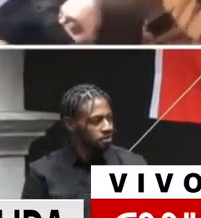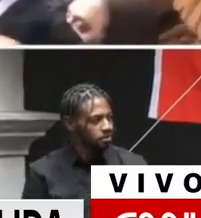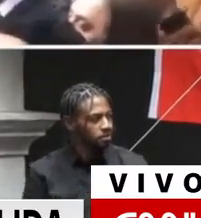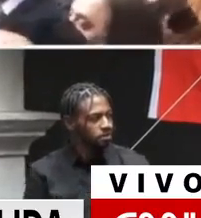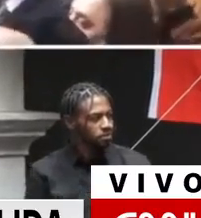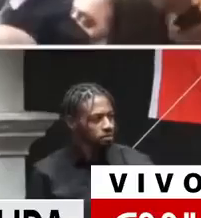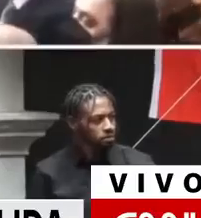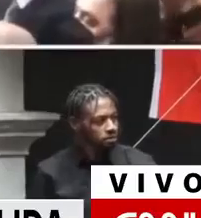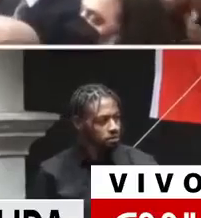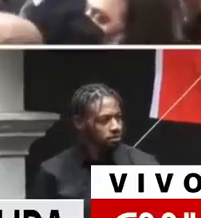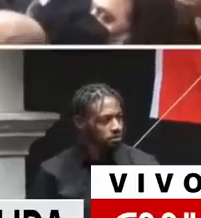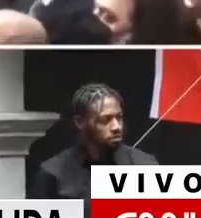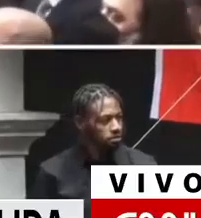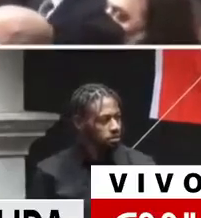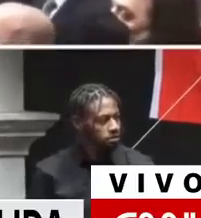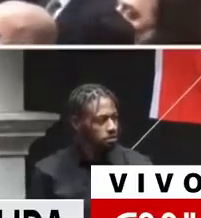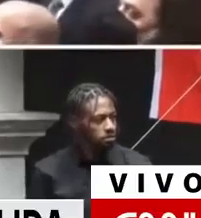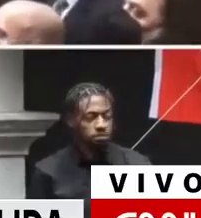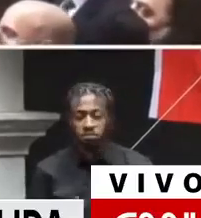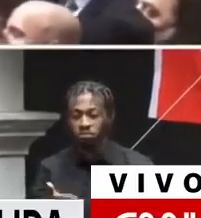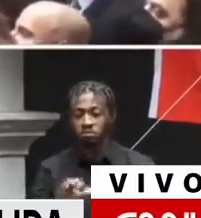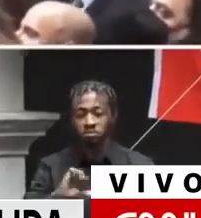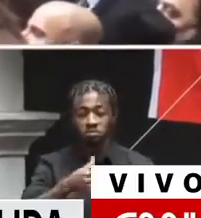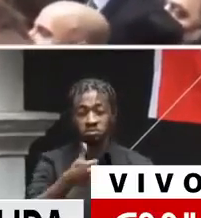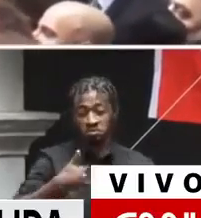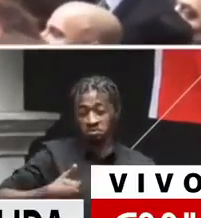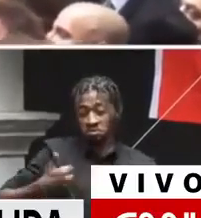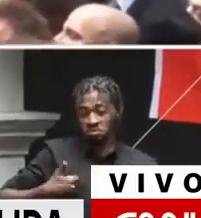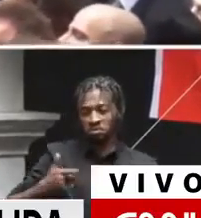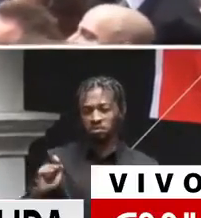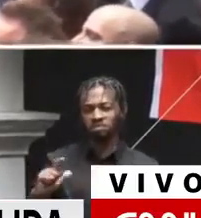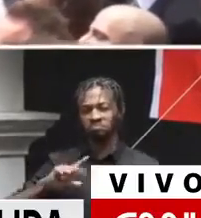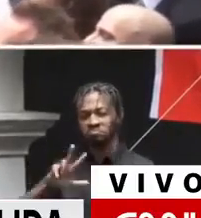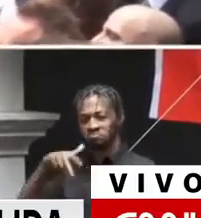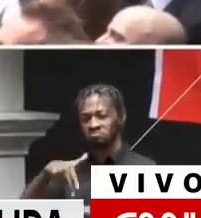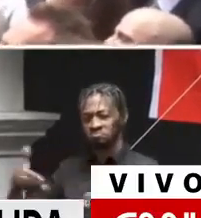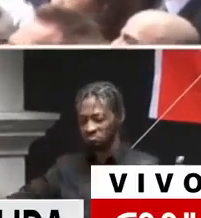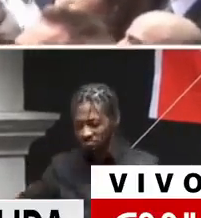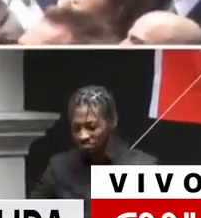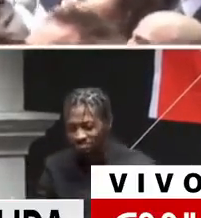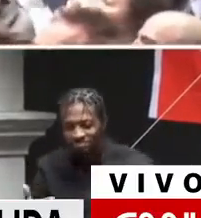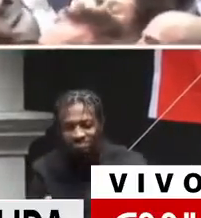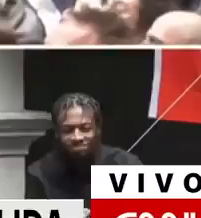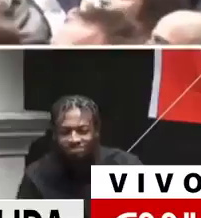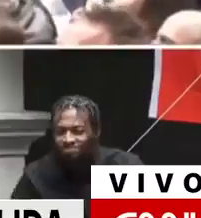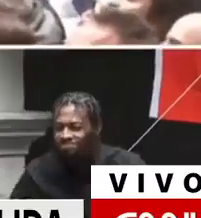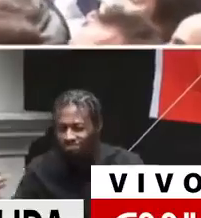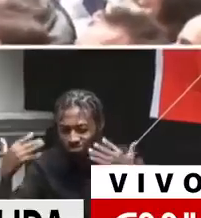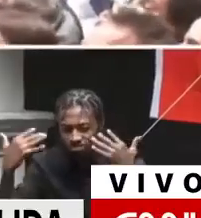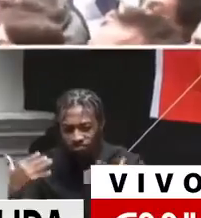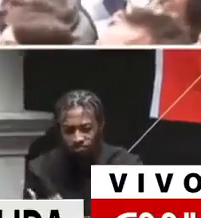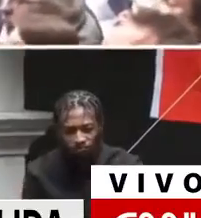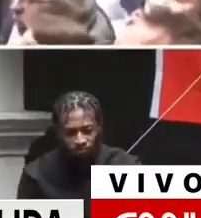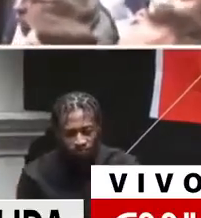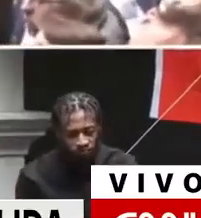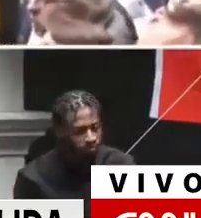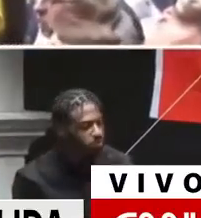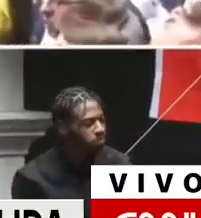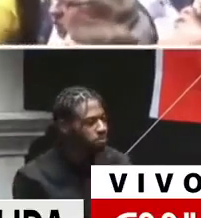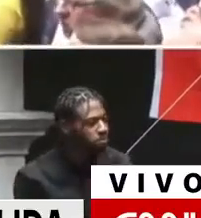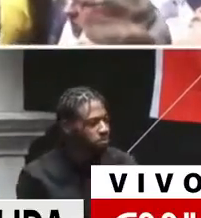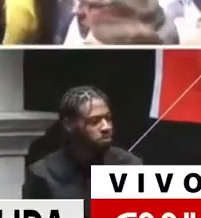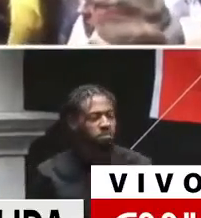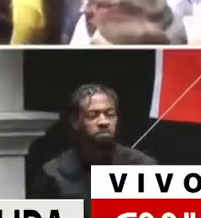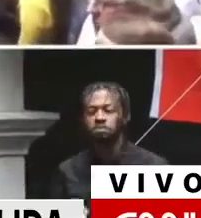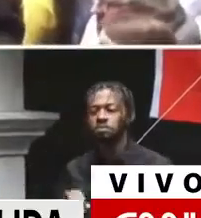944.820 adesões. E o pátio da Faculdade de Direito, como você acompanha nas imagens, completamente lotado. Nesse dia histórico, 11